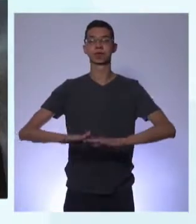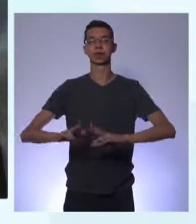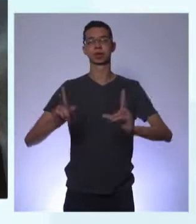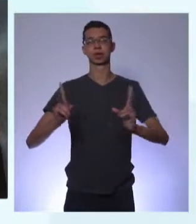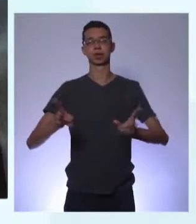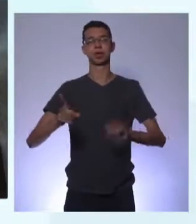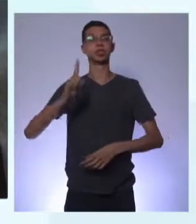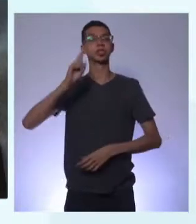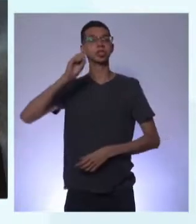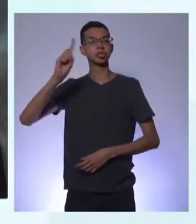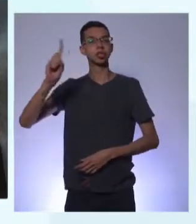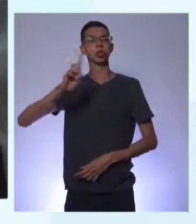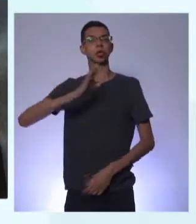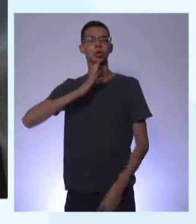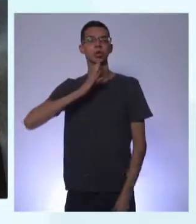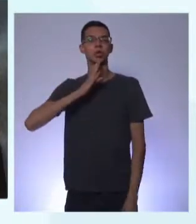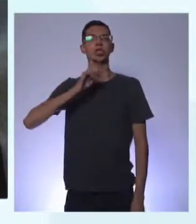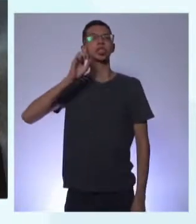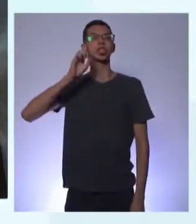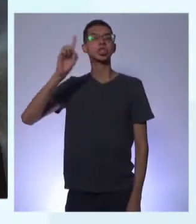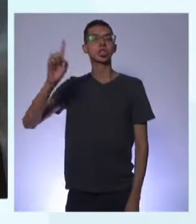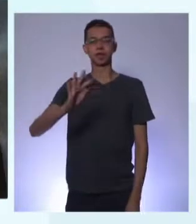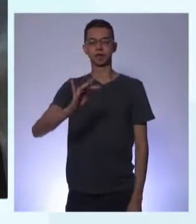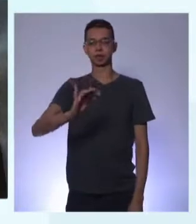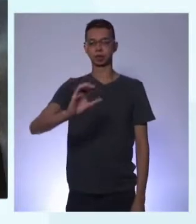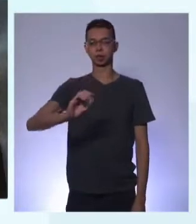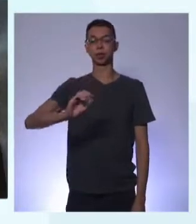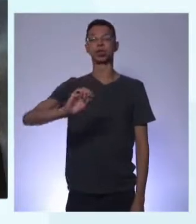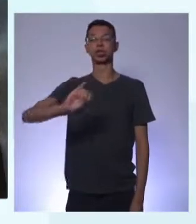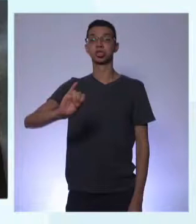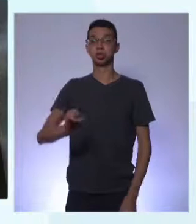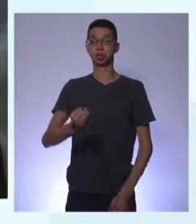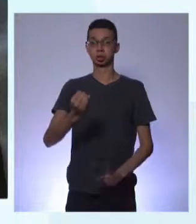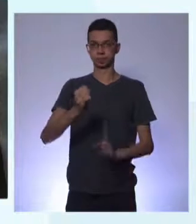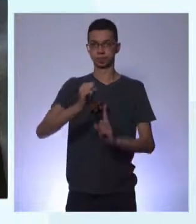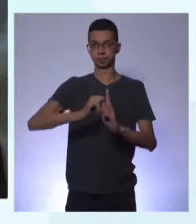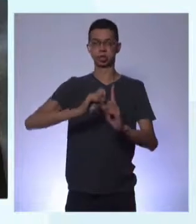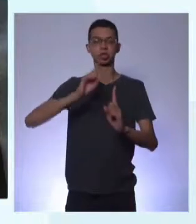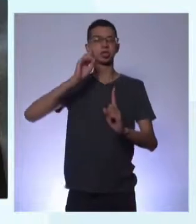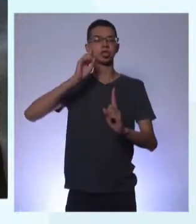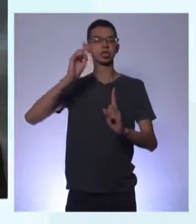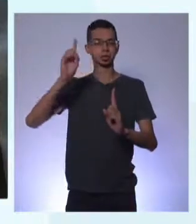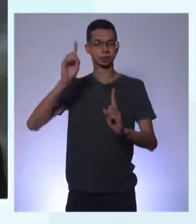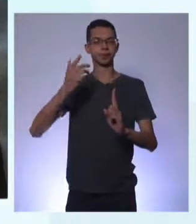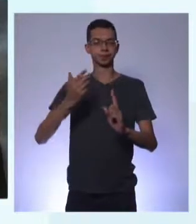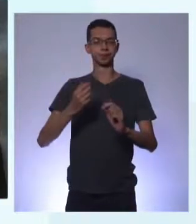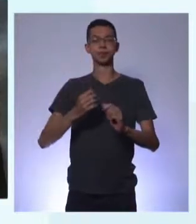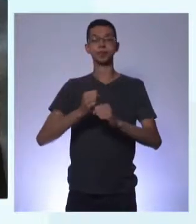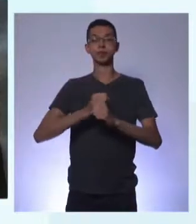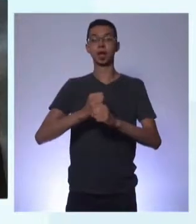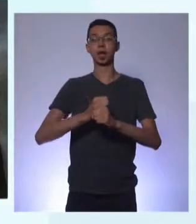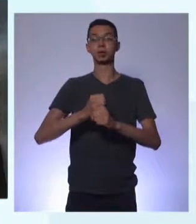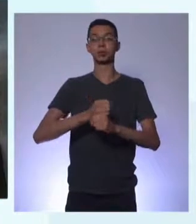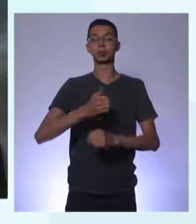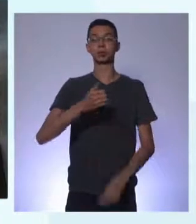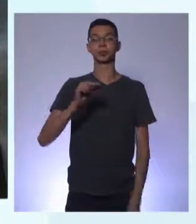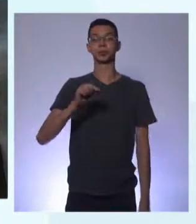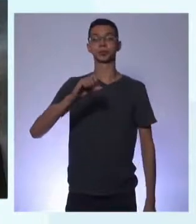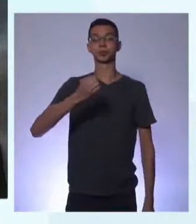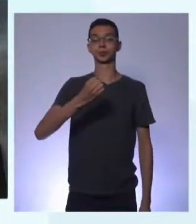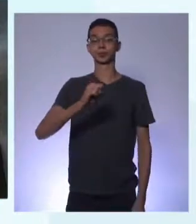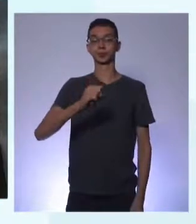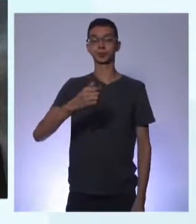como o Dia do Fico, em janeiro de 1822. 8 meses depois, em 7 de setembro